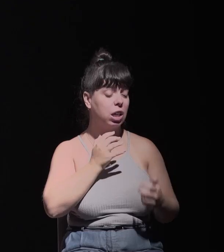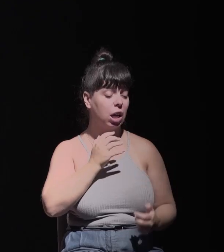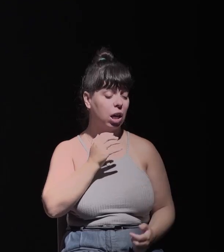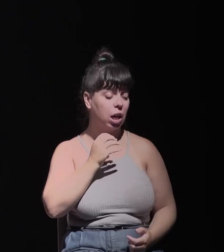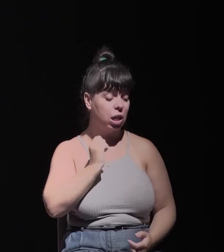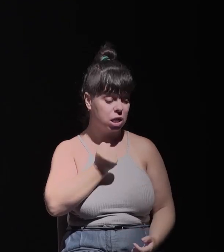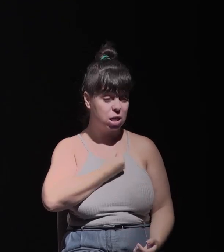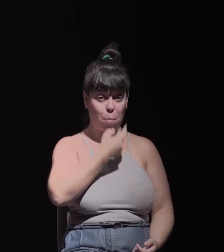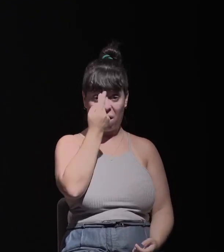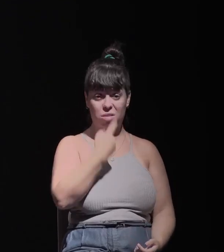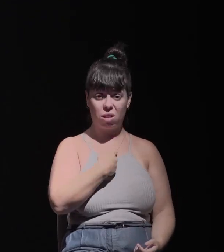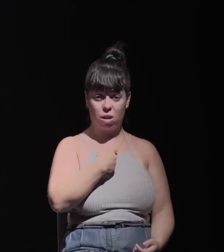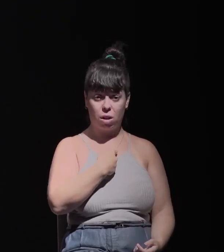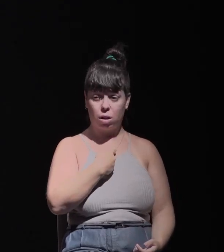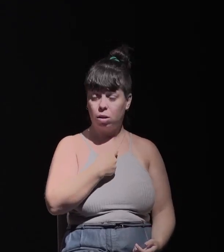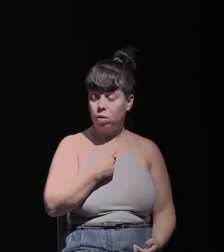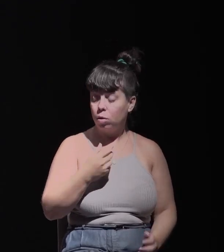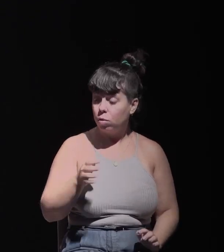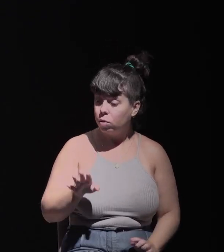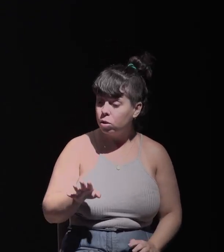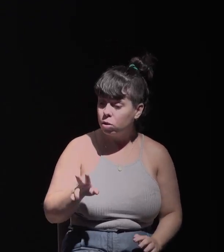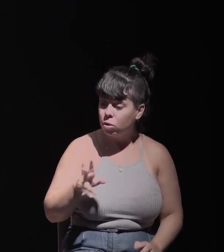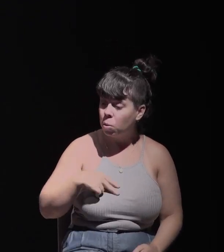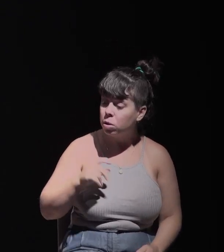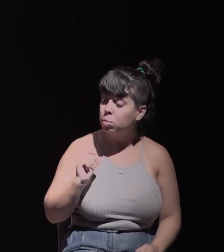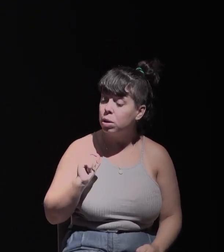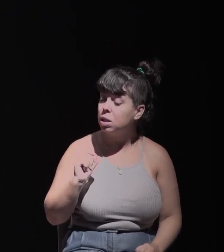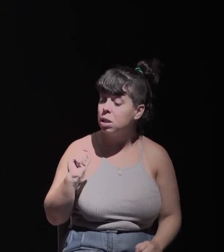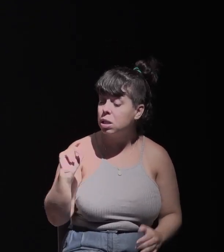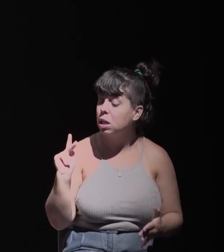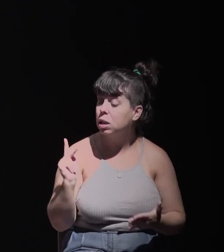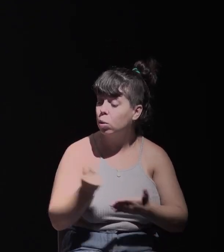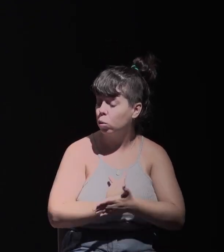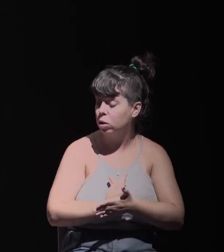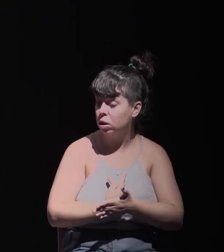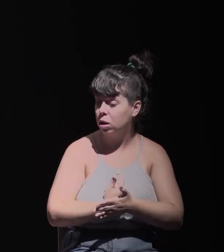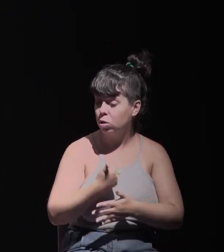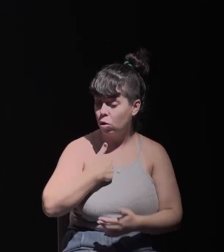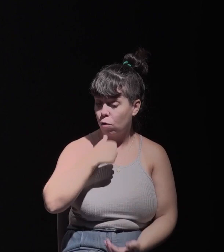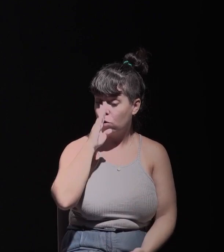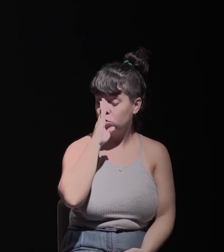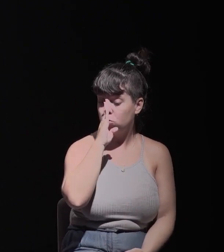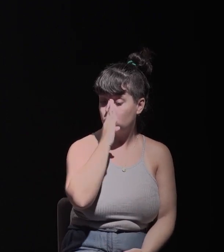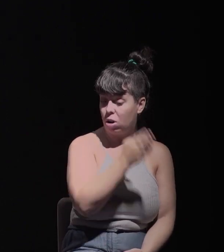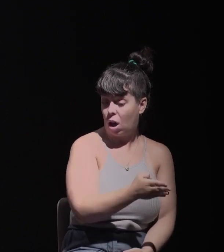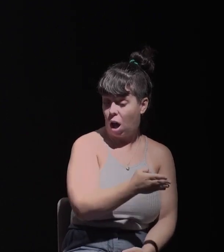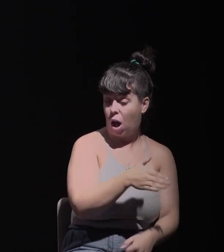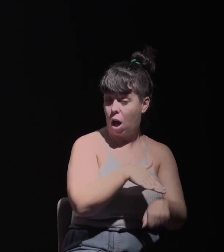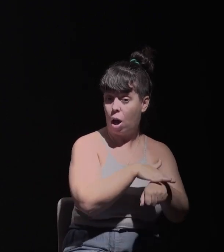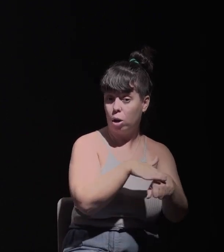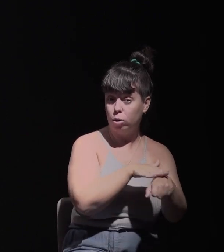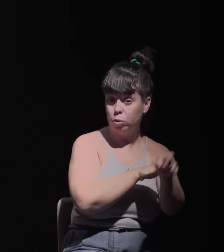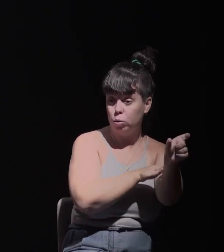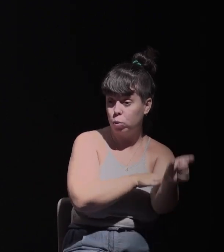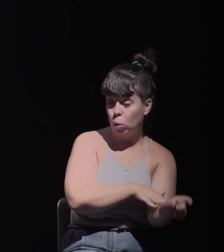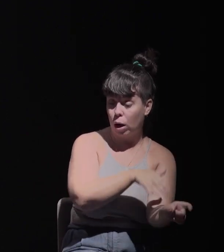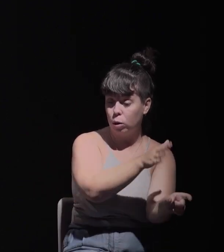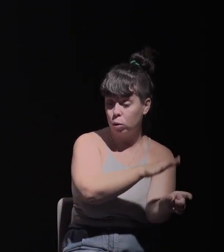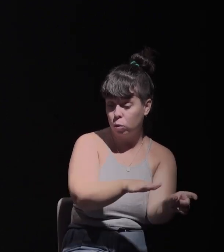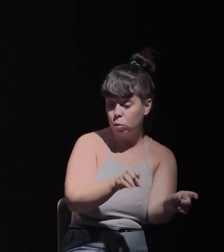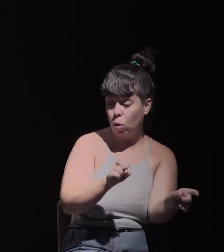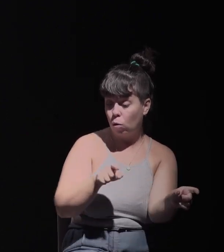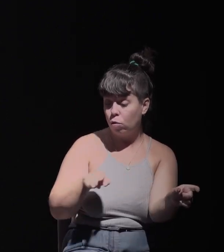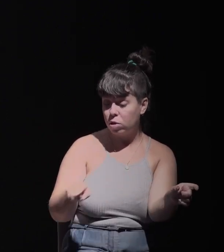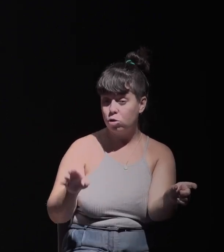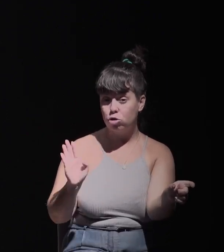falei assim, gente, mas o que está acontecendo? Será que eu vou direto falar com essa pessoa? Ou vocês